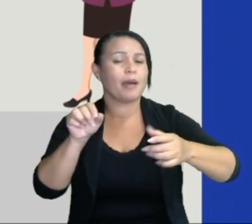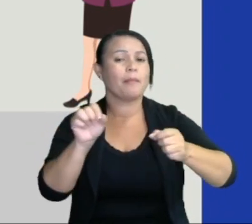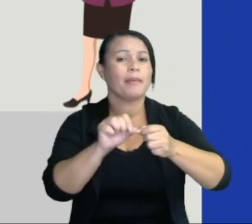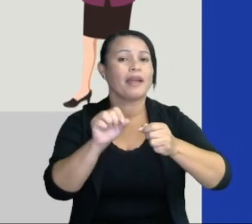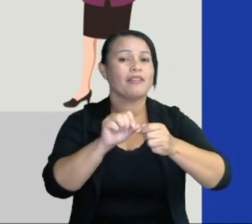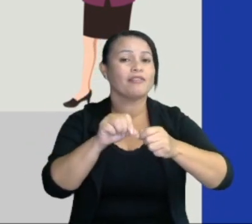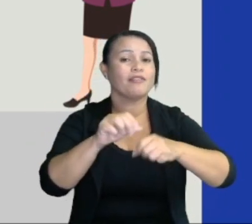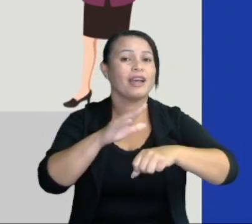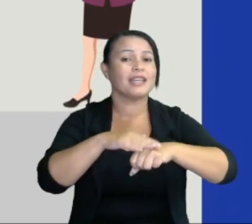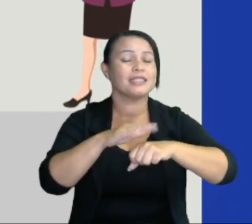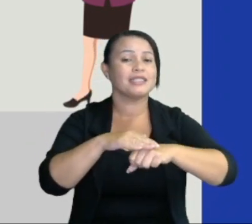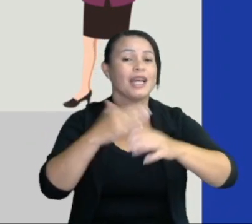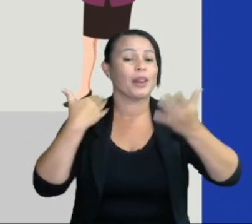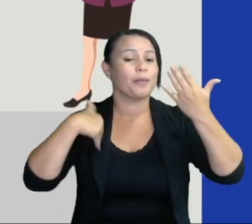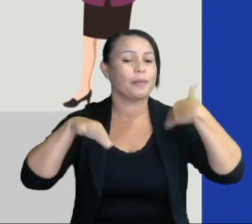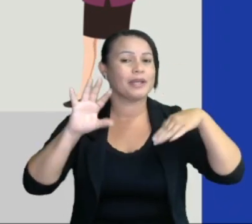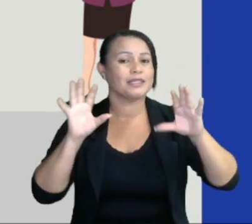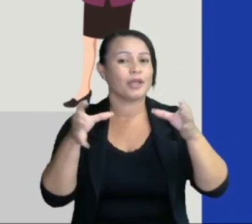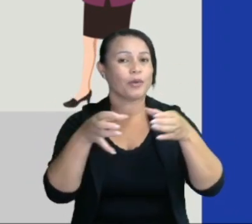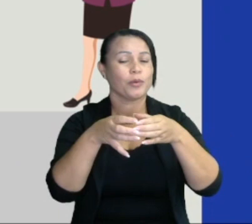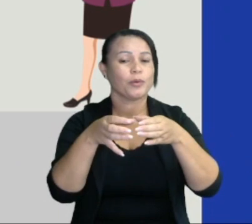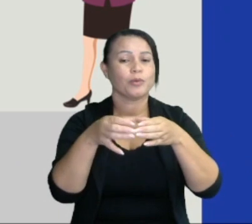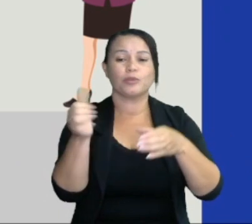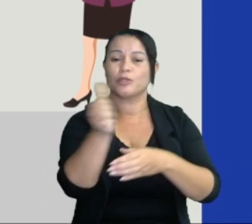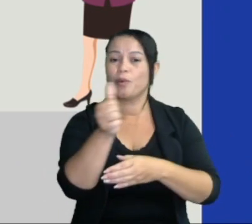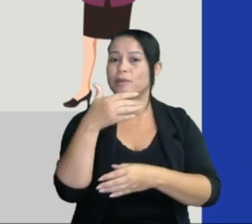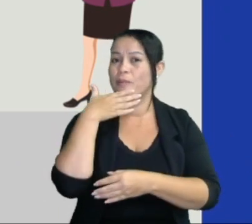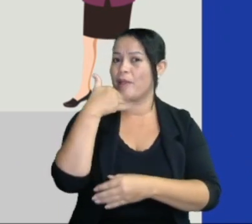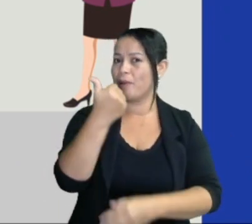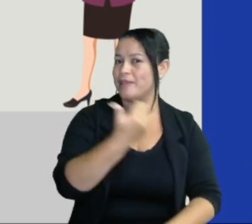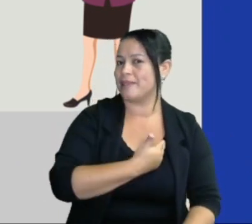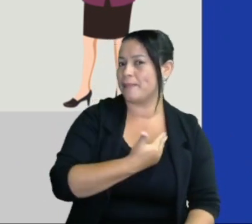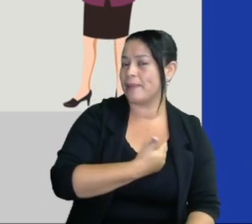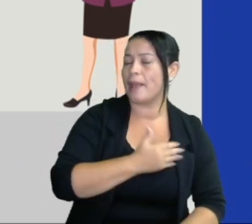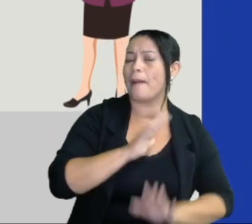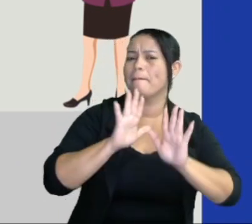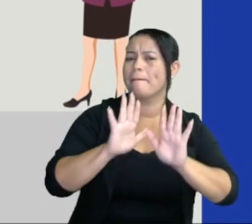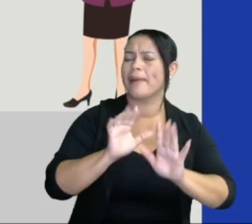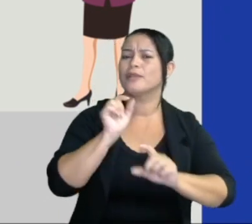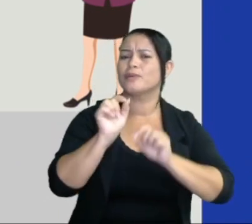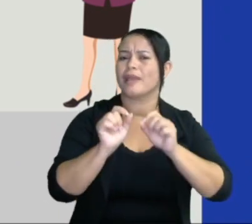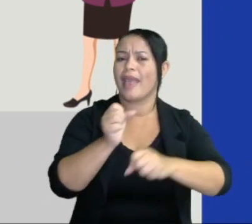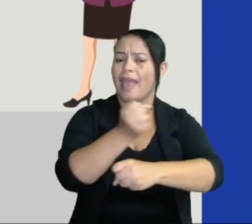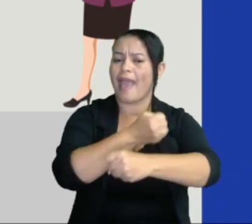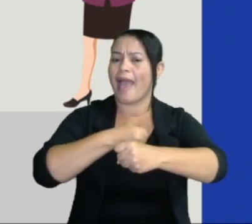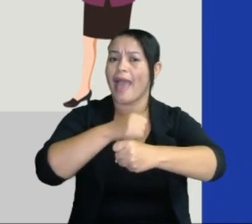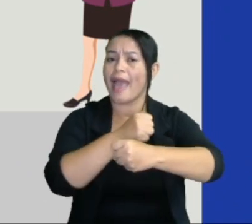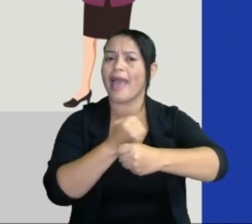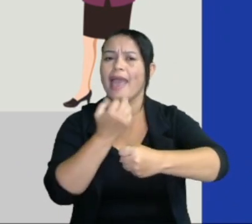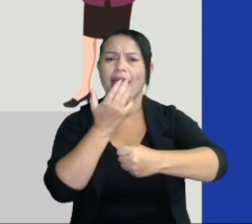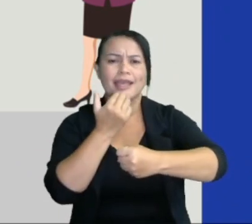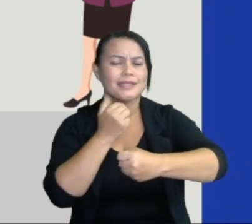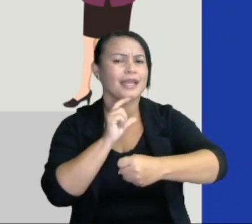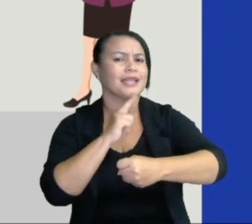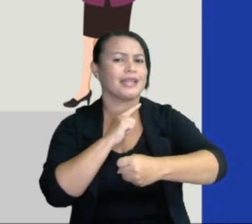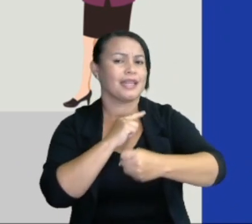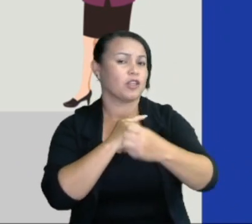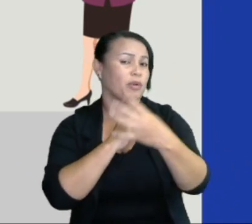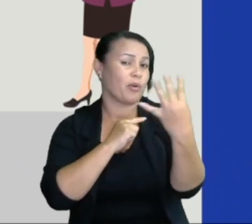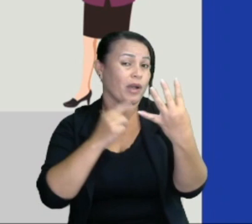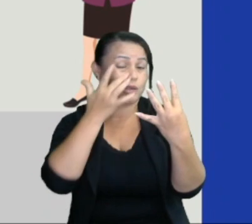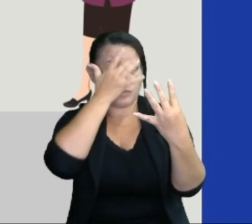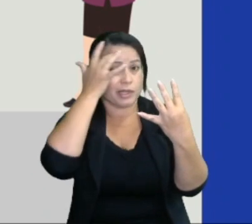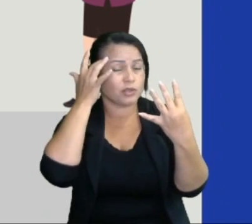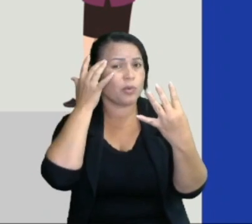piquenique que faria com 11 melhores amigas. Mas a receita servia apenas 4